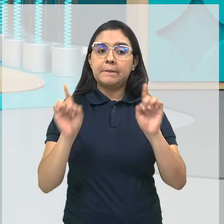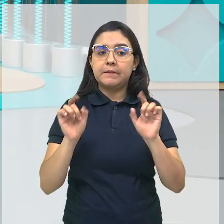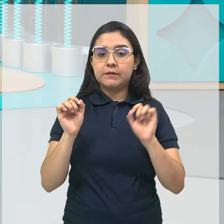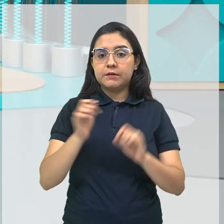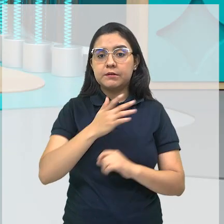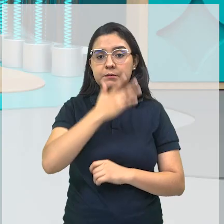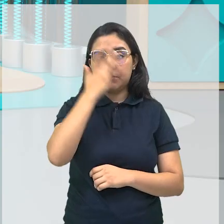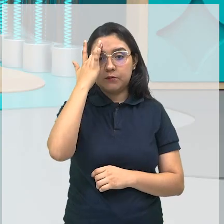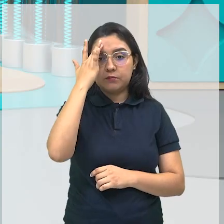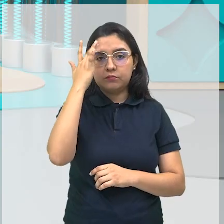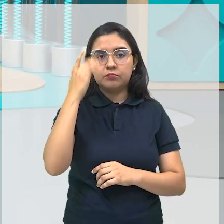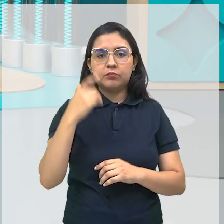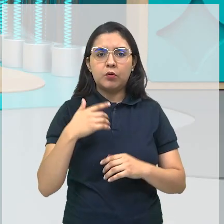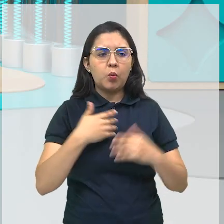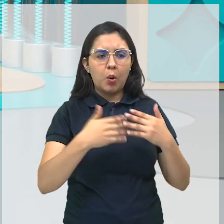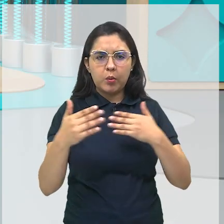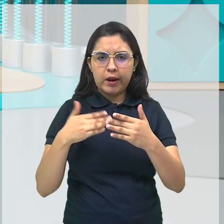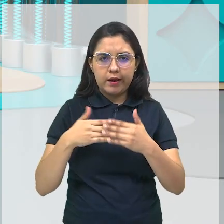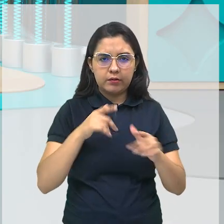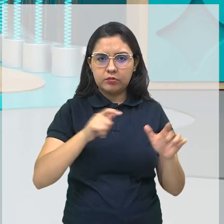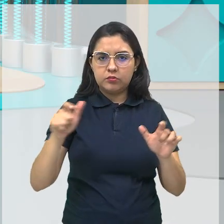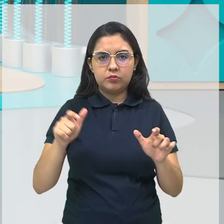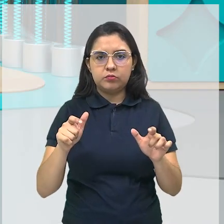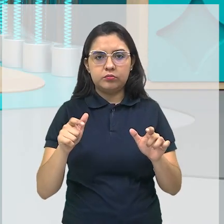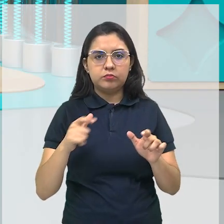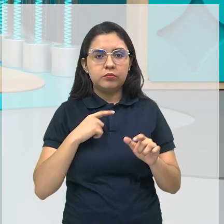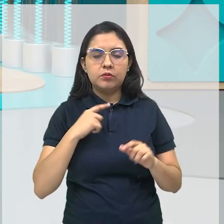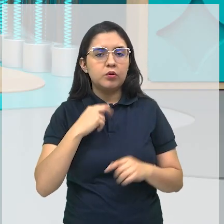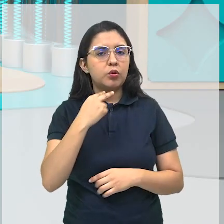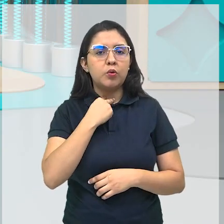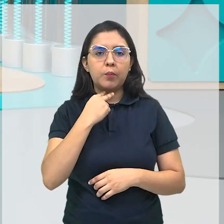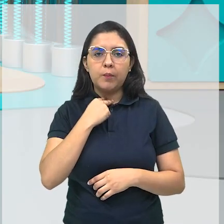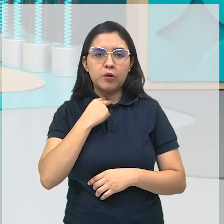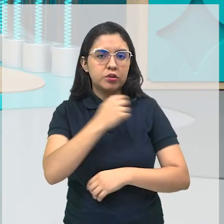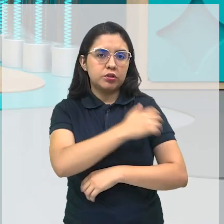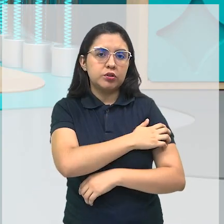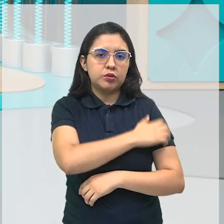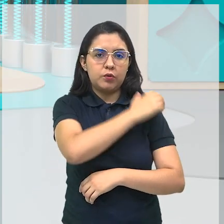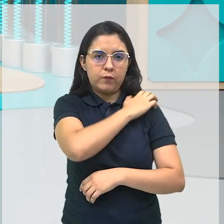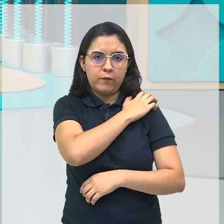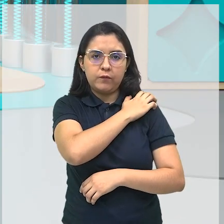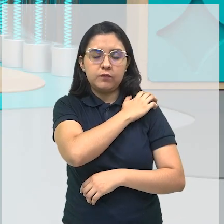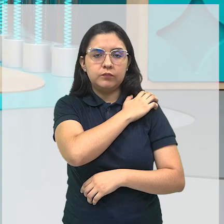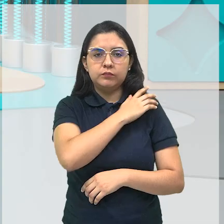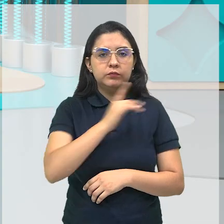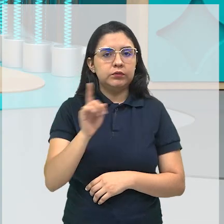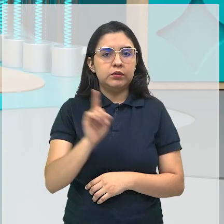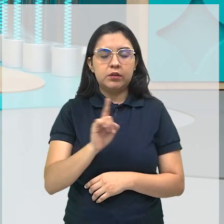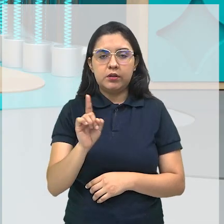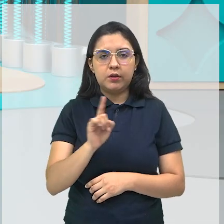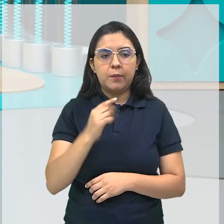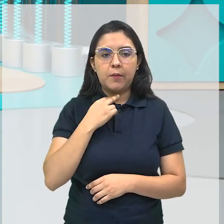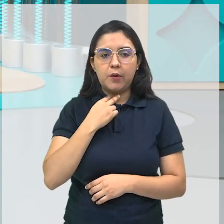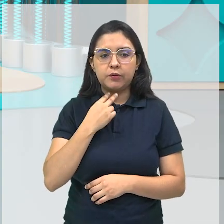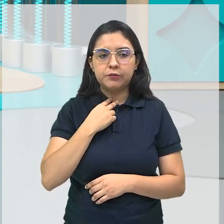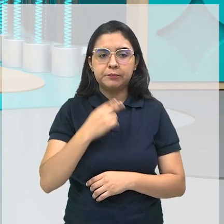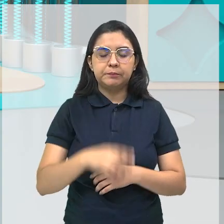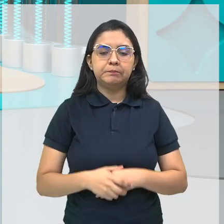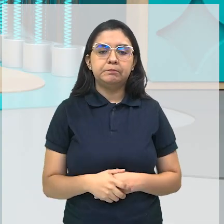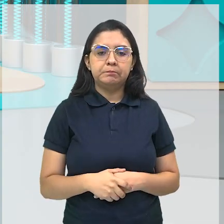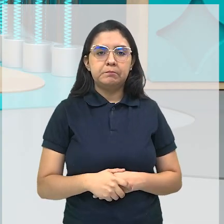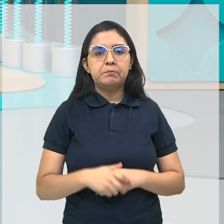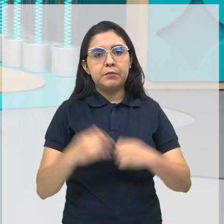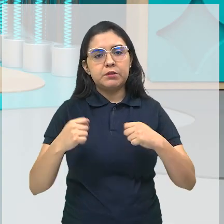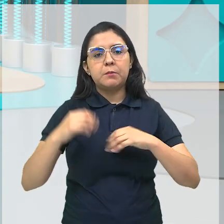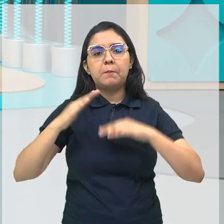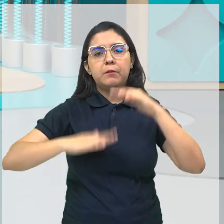tudo bem, mas qualquer pessoa não pode, né? Não deixe qualquer pessoa chegar e tentar ficar mexendo no braço, porque isso daí